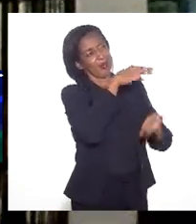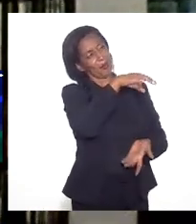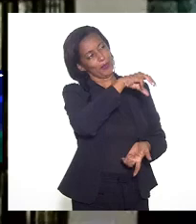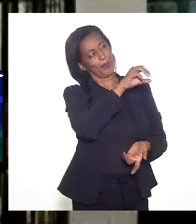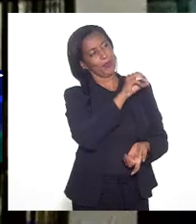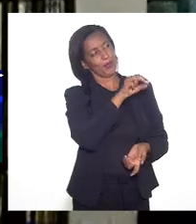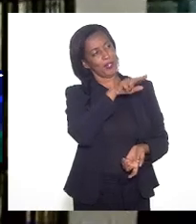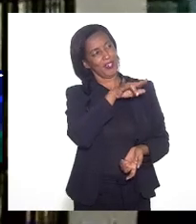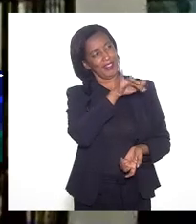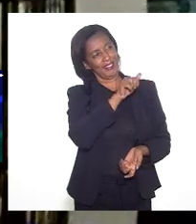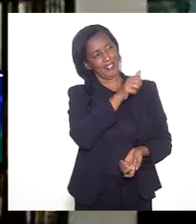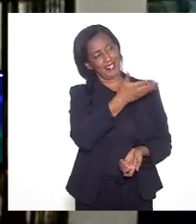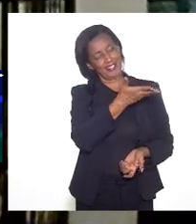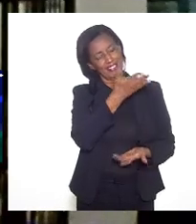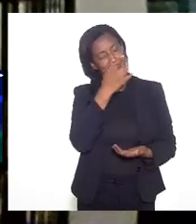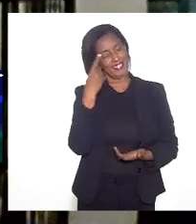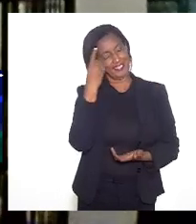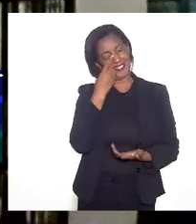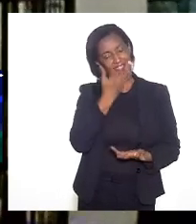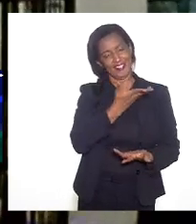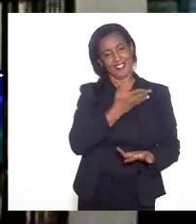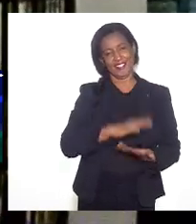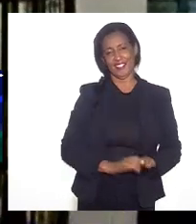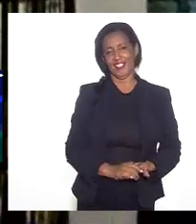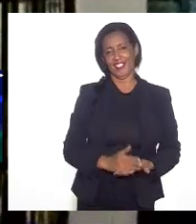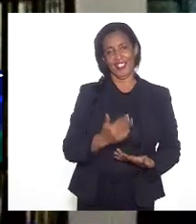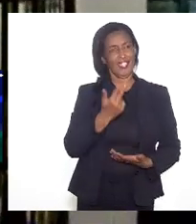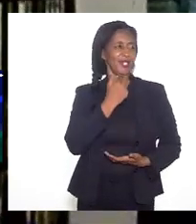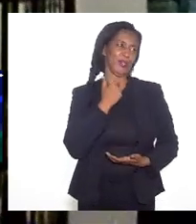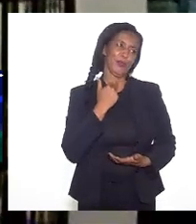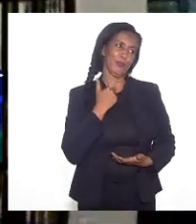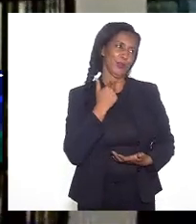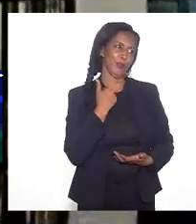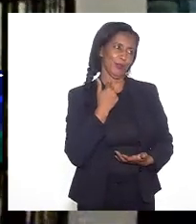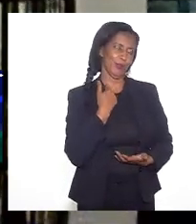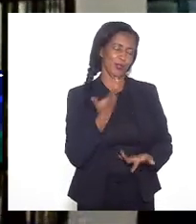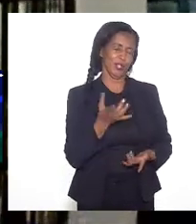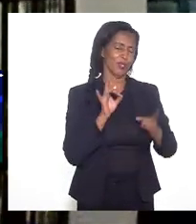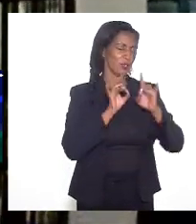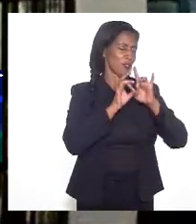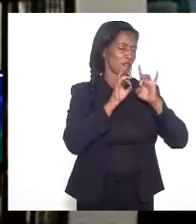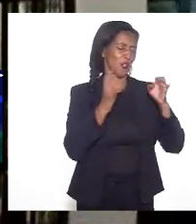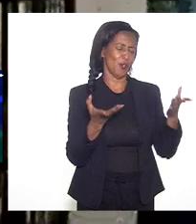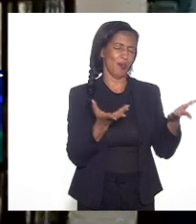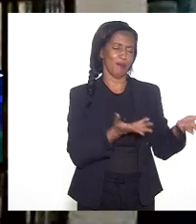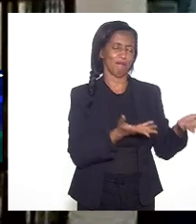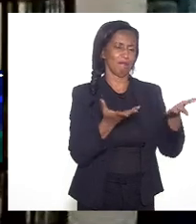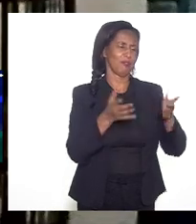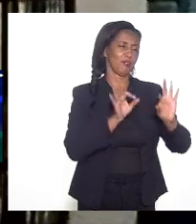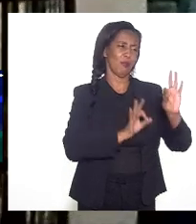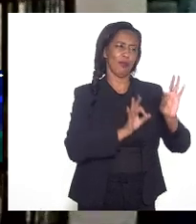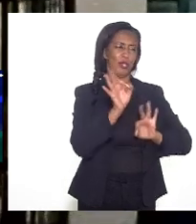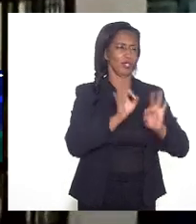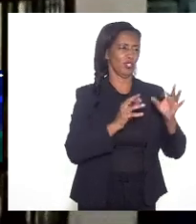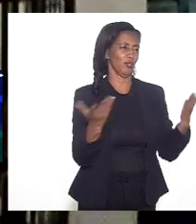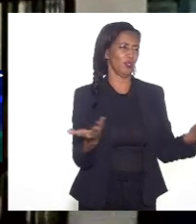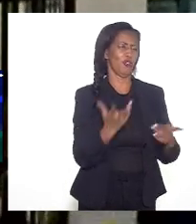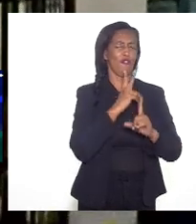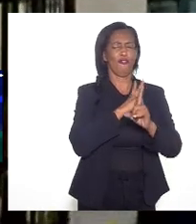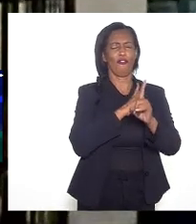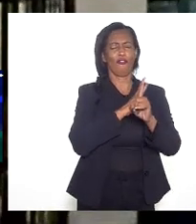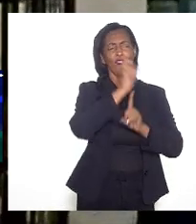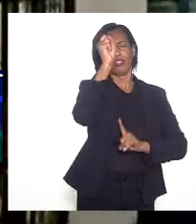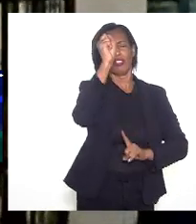Francisco. Não poderia deixar de ser. Não é só pela apresentação desse projeto de hoje